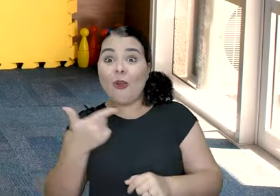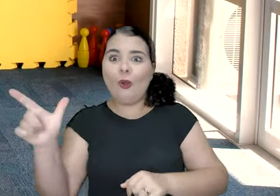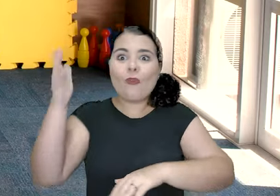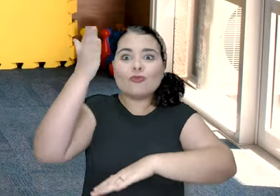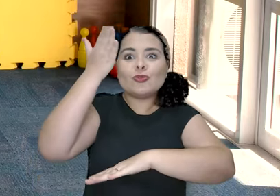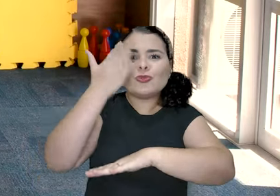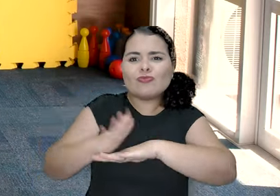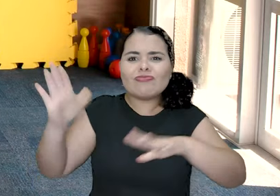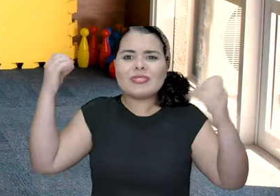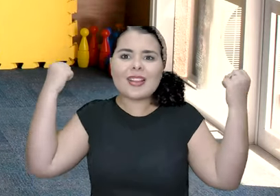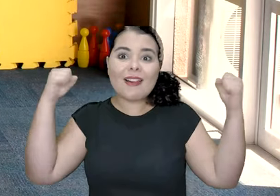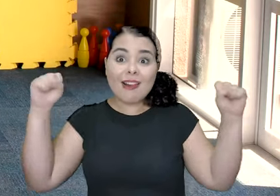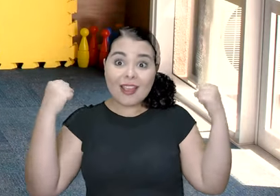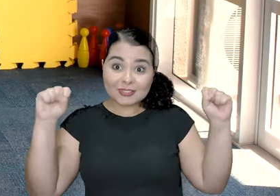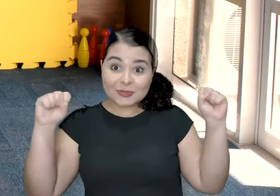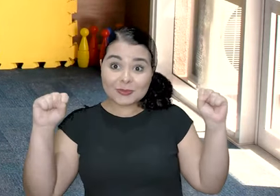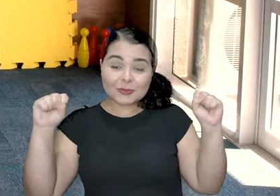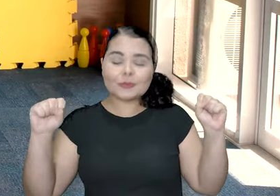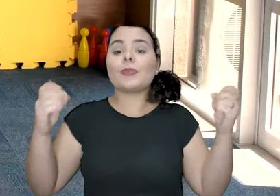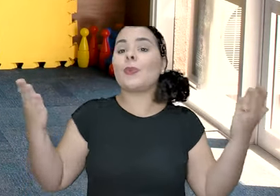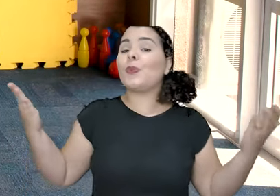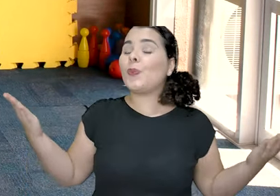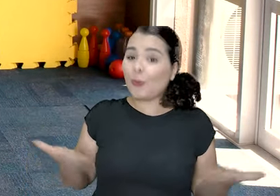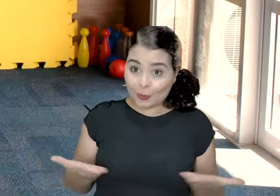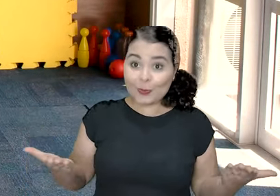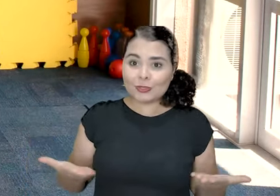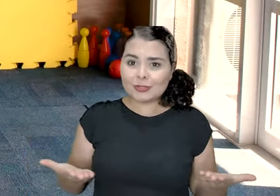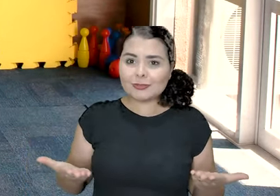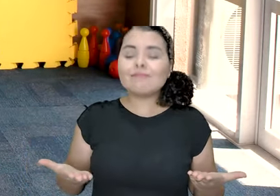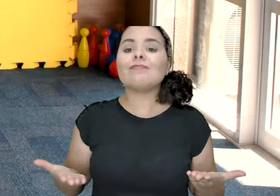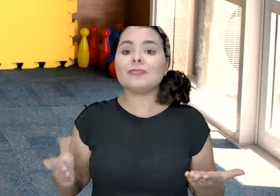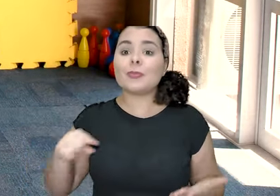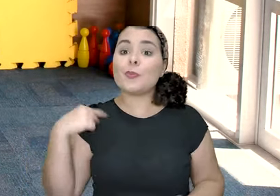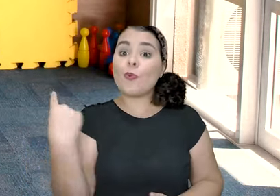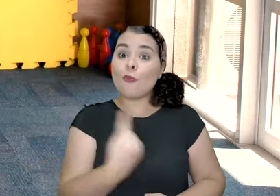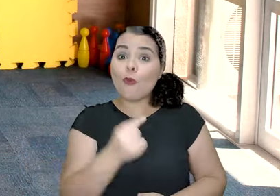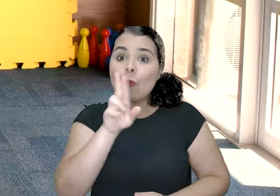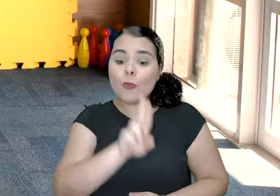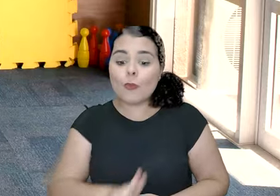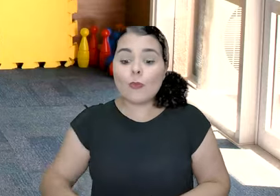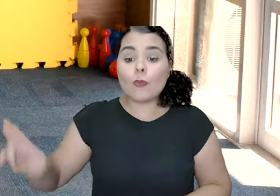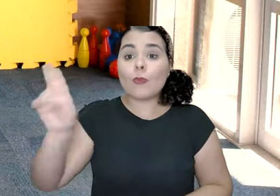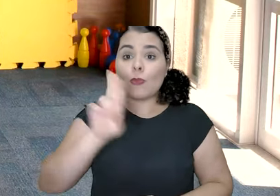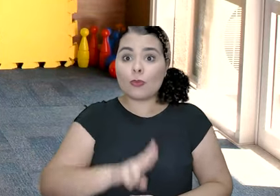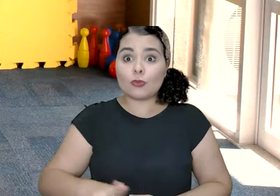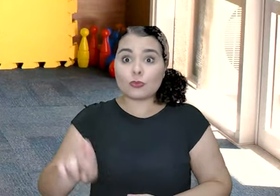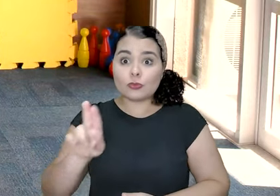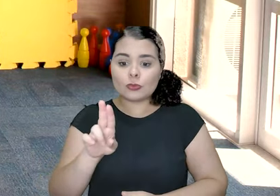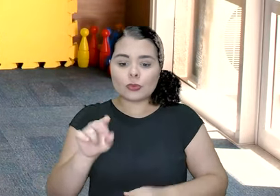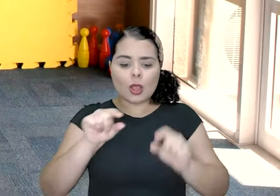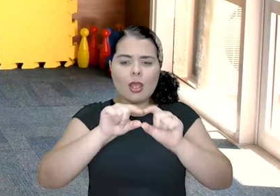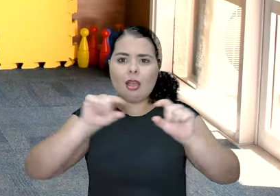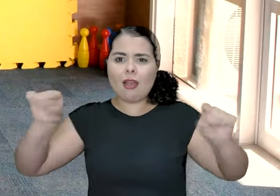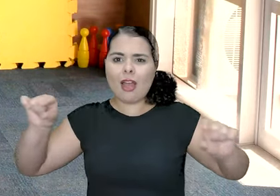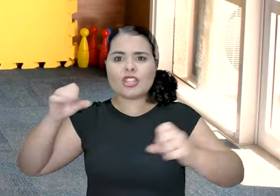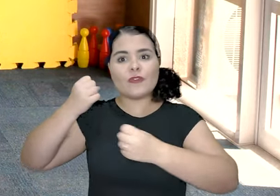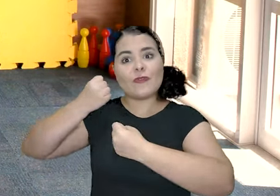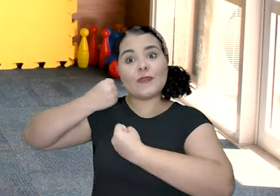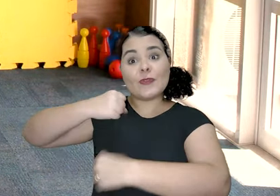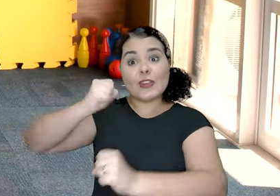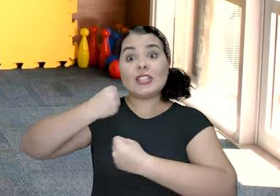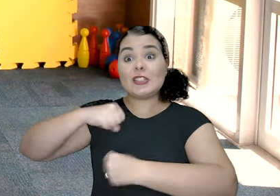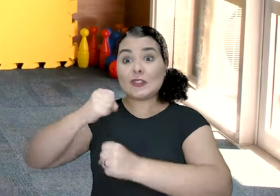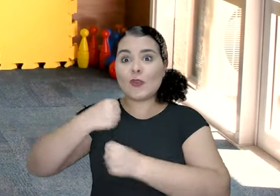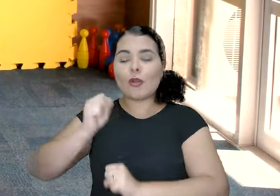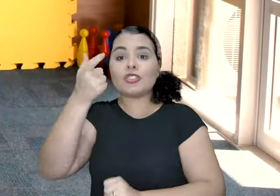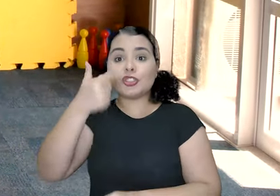Movimento e Movimento Down? Hoje, agora, a gente vai usar a nosso cabo de vassoura